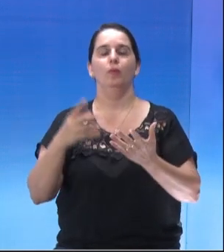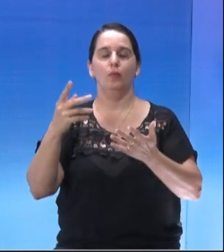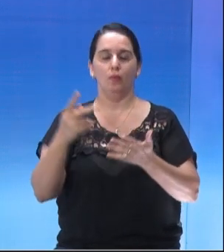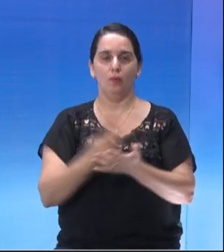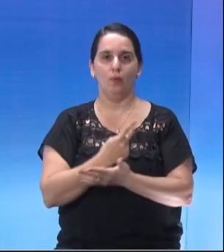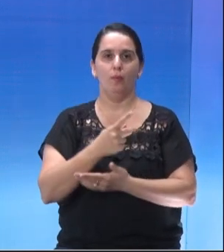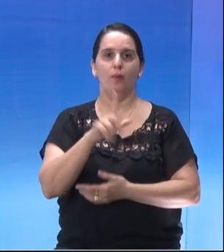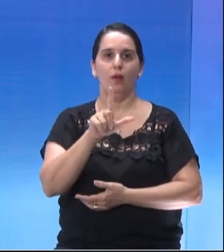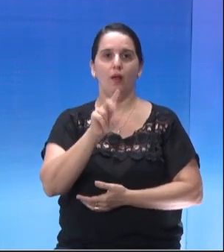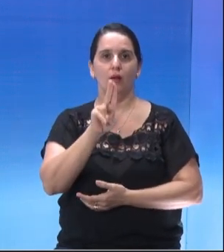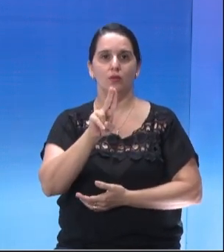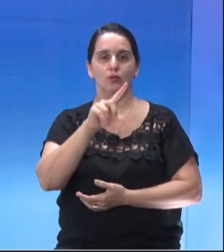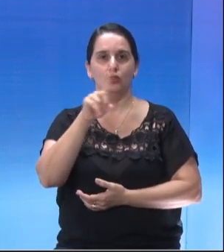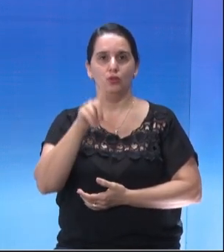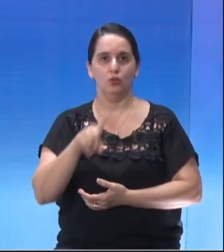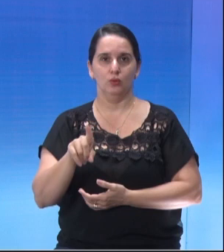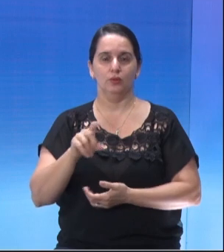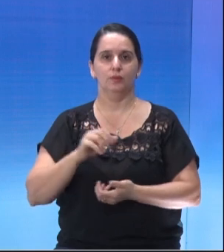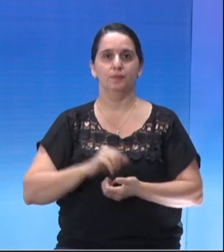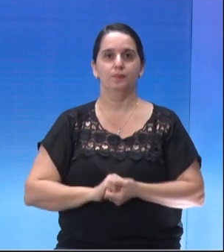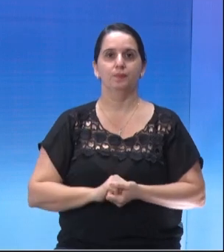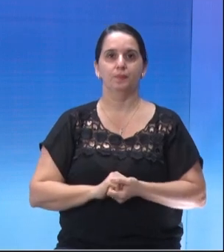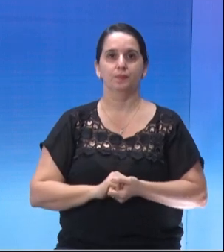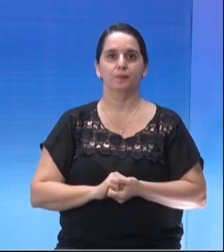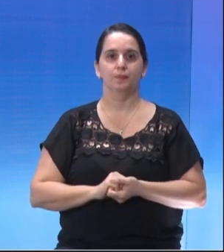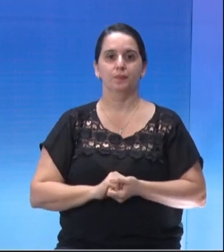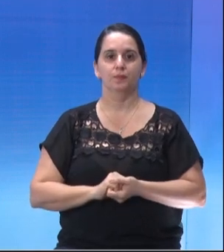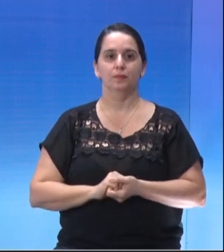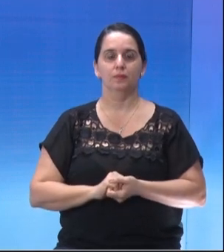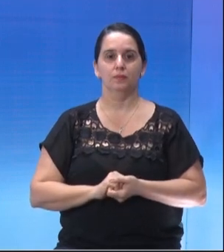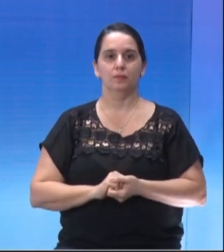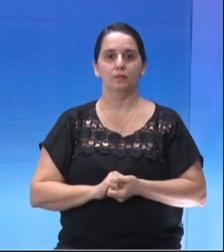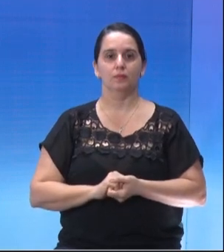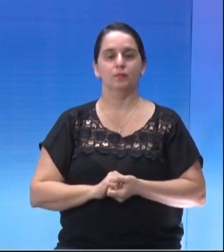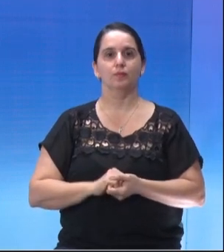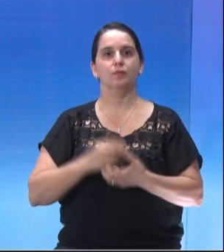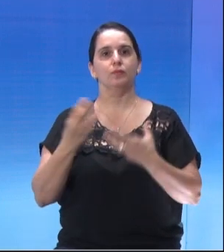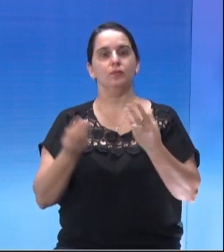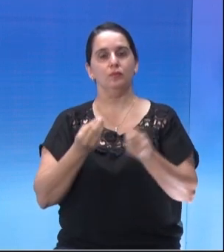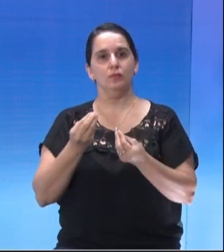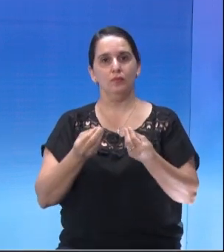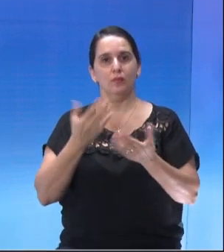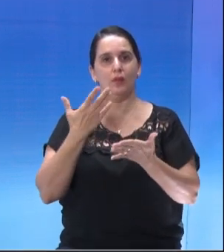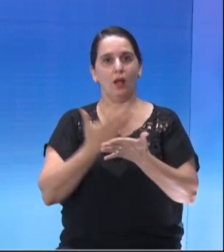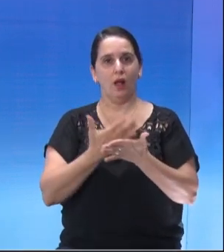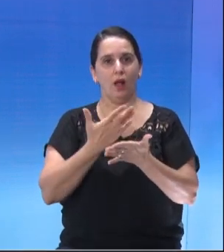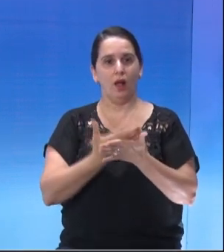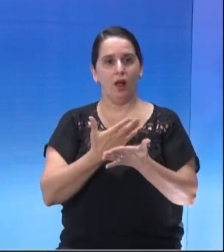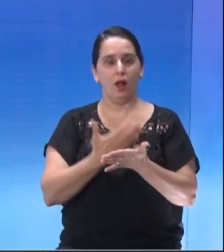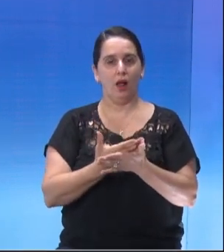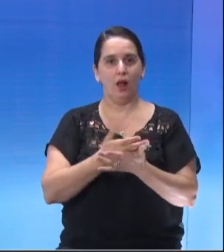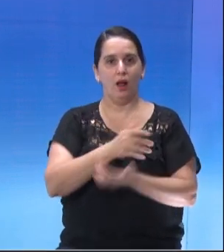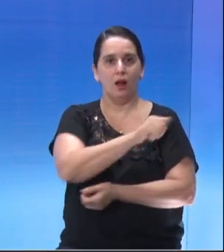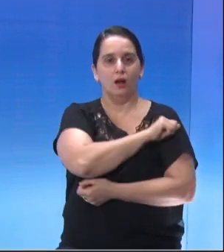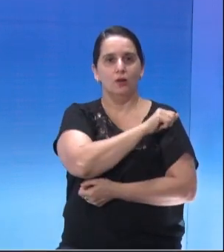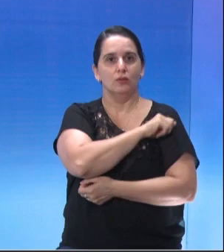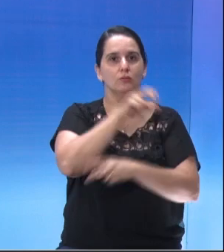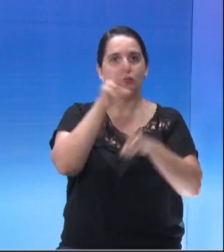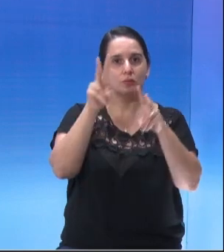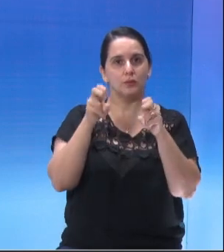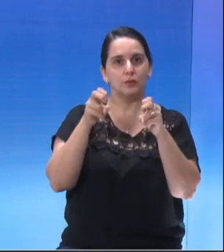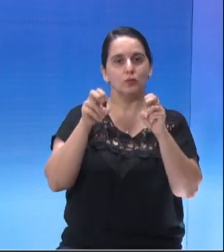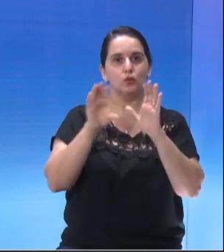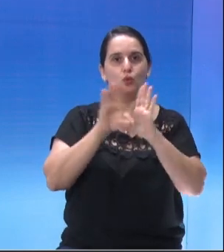é exatamente isso, emissão de luz. Bem, estudantes, percebemos aqui então que